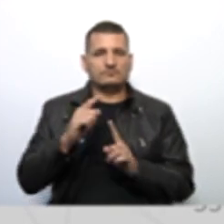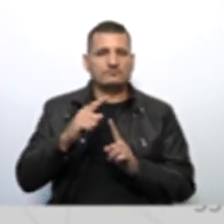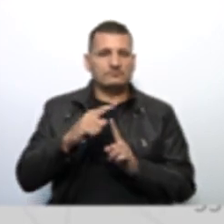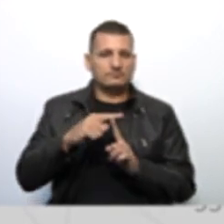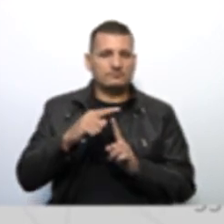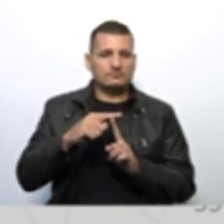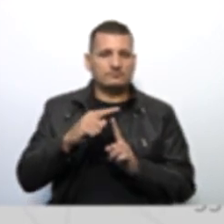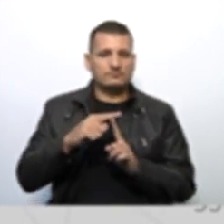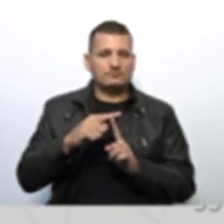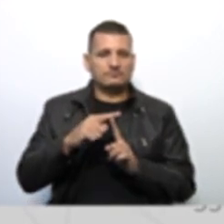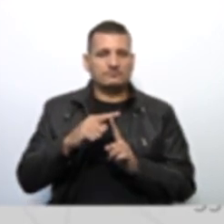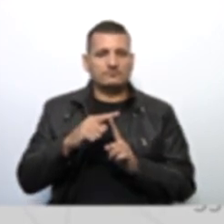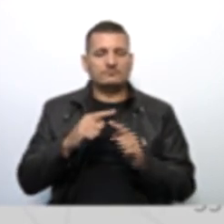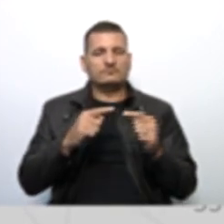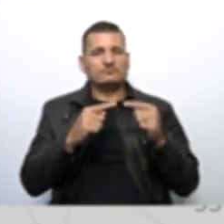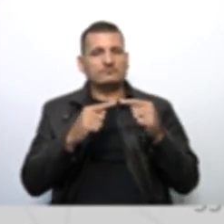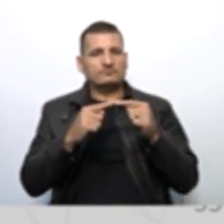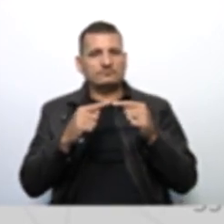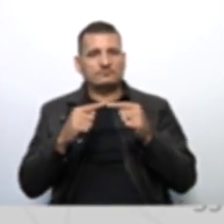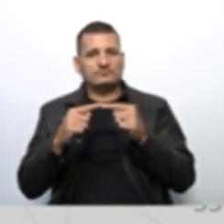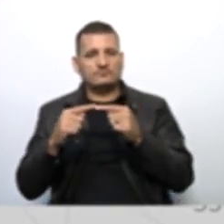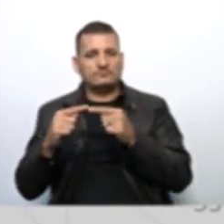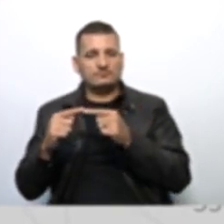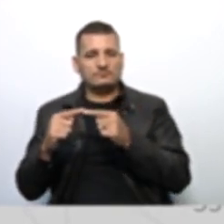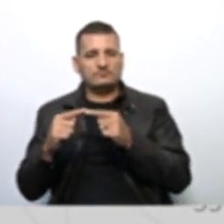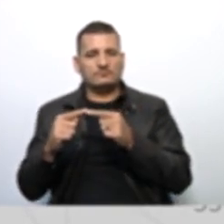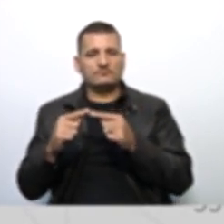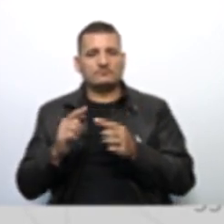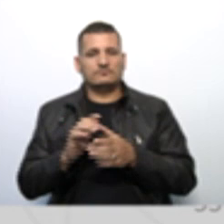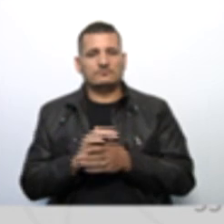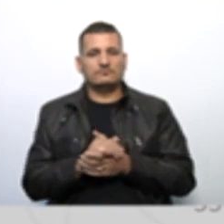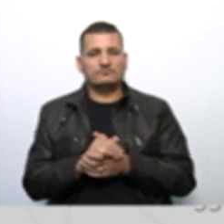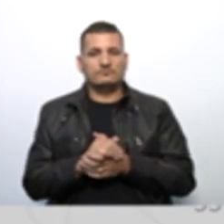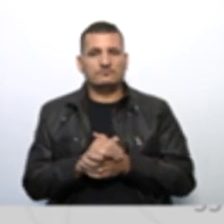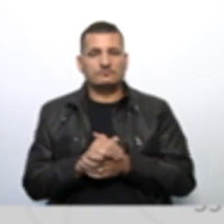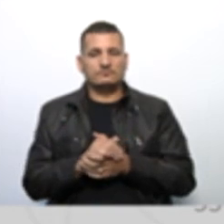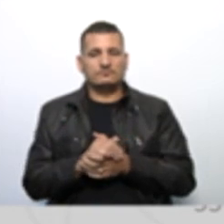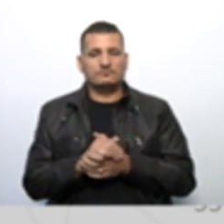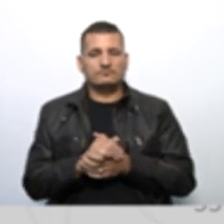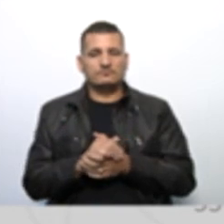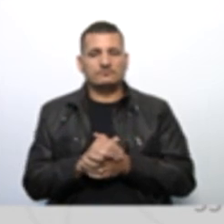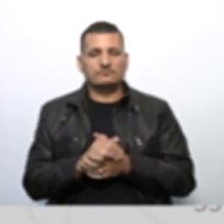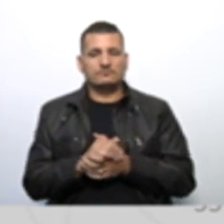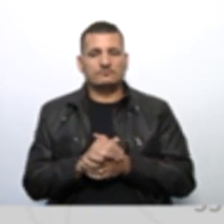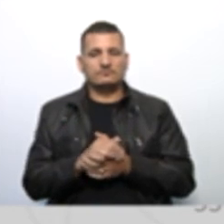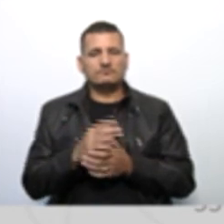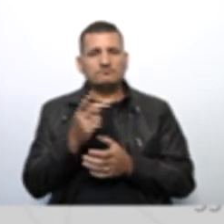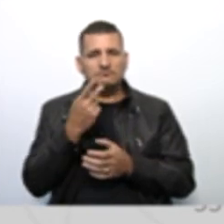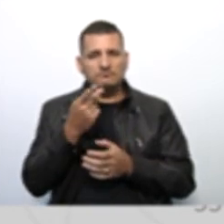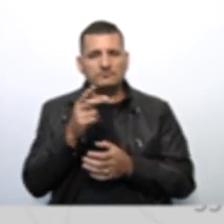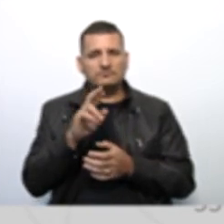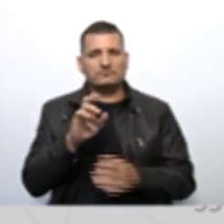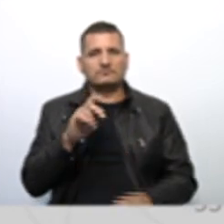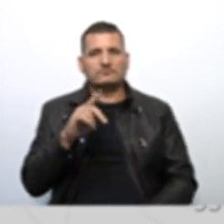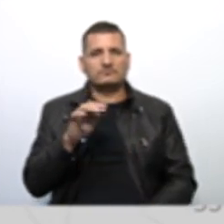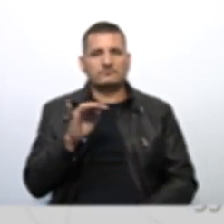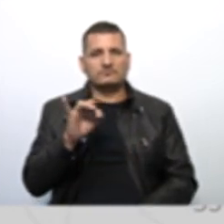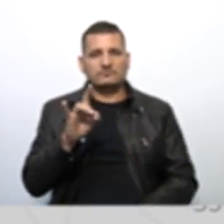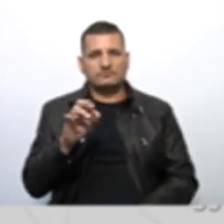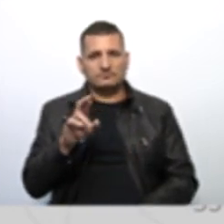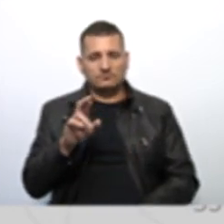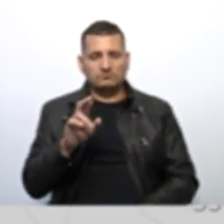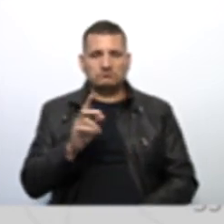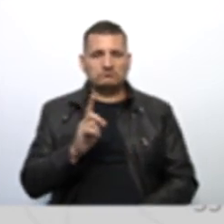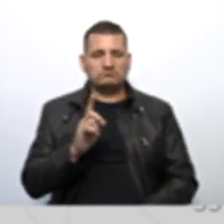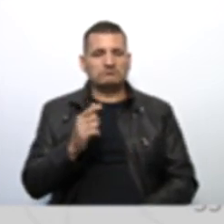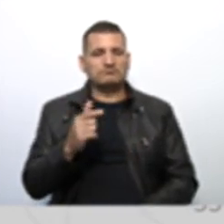que uma estação está ligada à outra. Ok, sucesso. Então, falou que precisa de repetidor? Não precisa de repetidor. Então, se